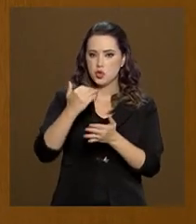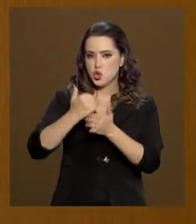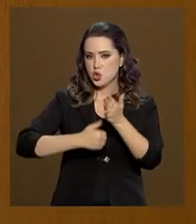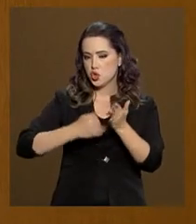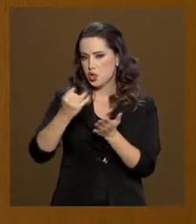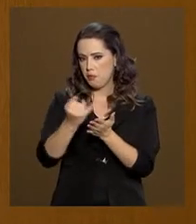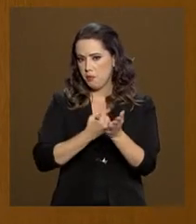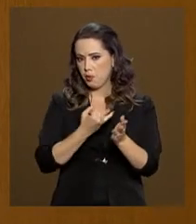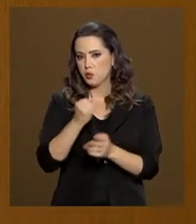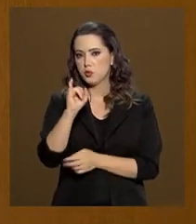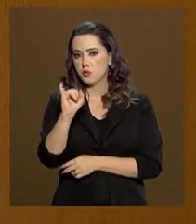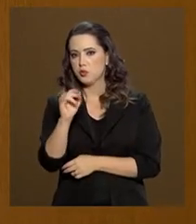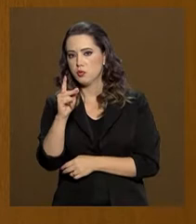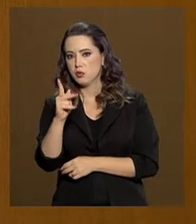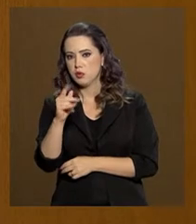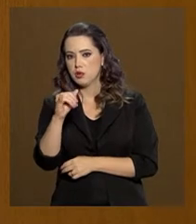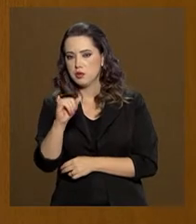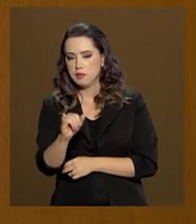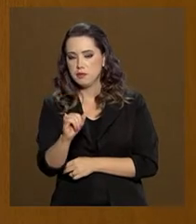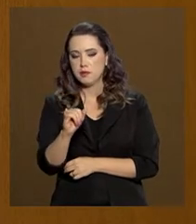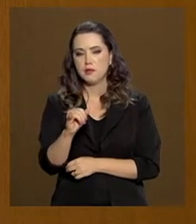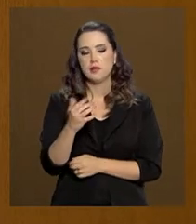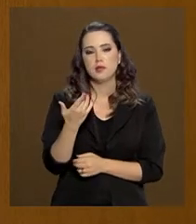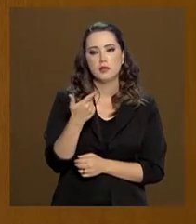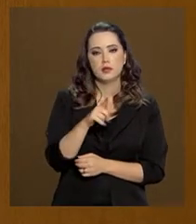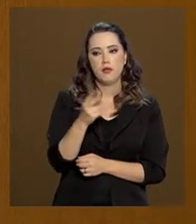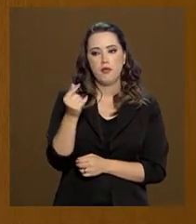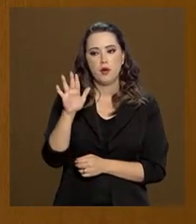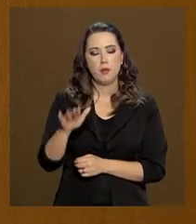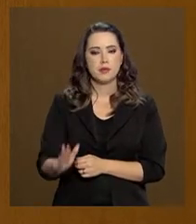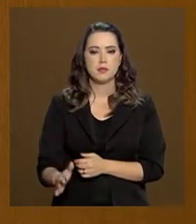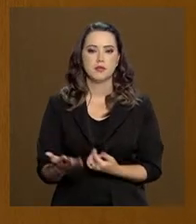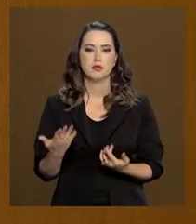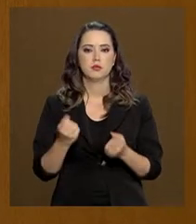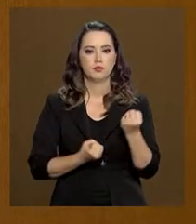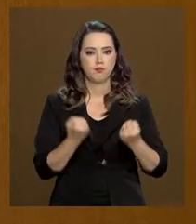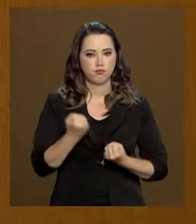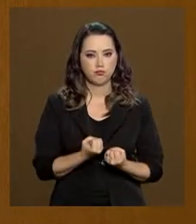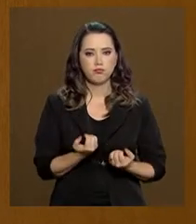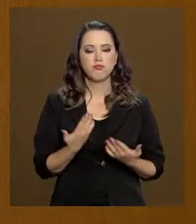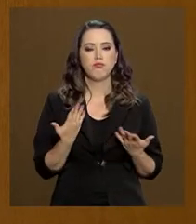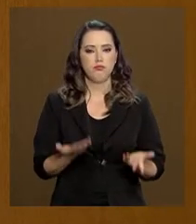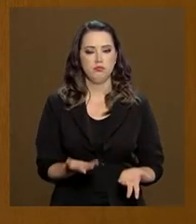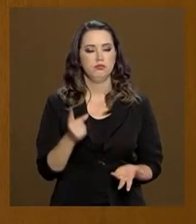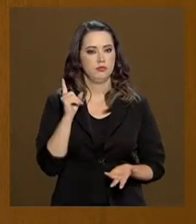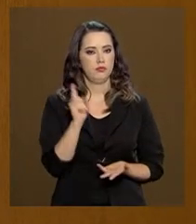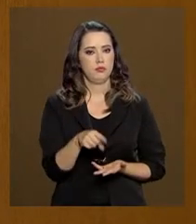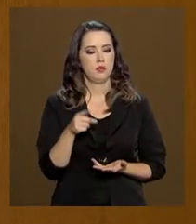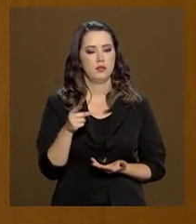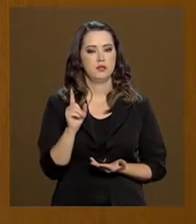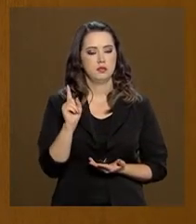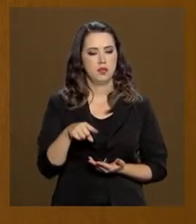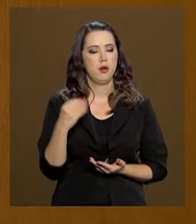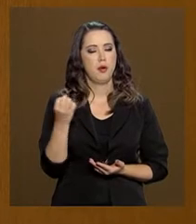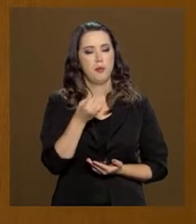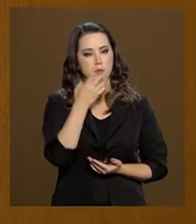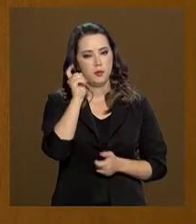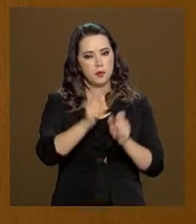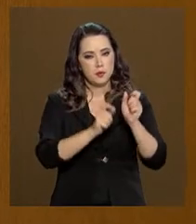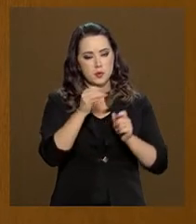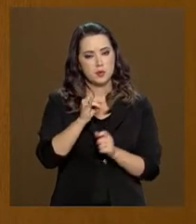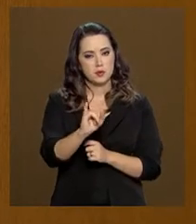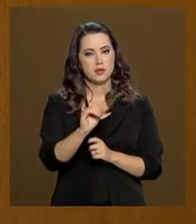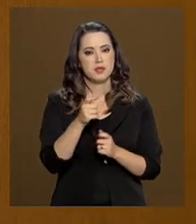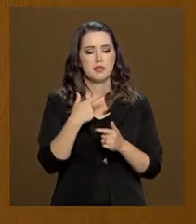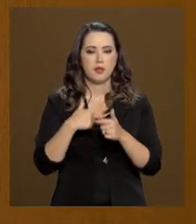de ipi isso tem uma redução é no curso desse desse veículo então isso é uma esse é um benefício caso